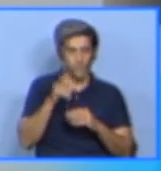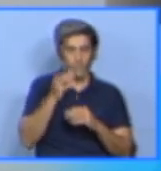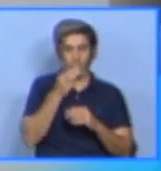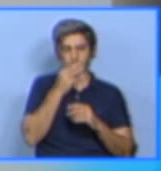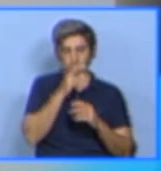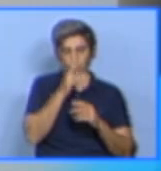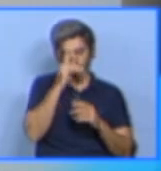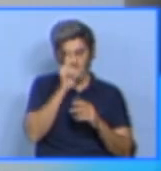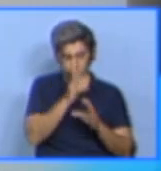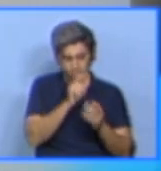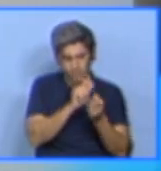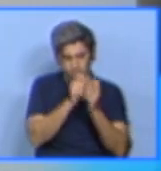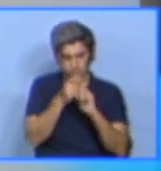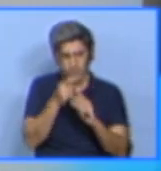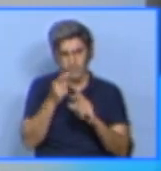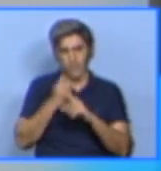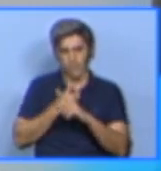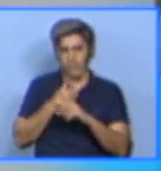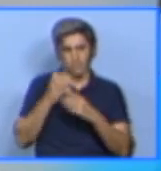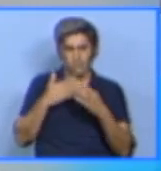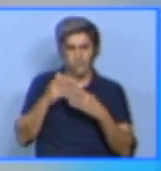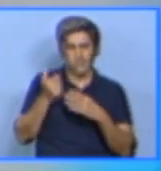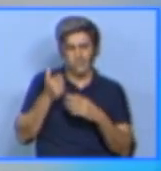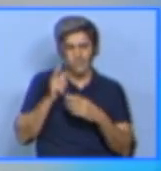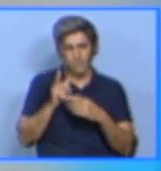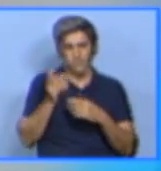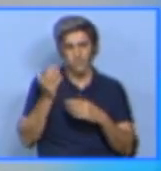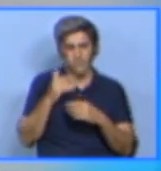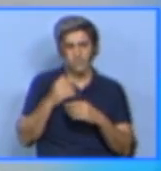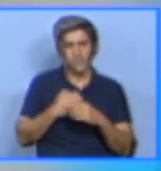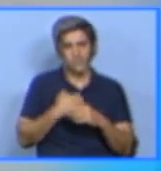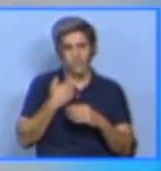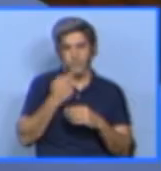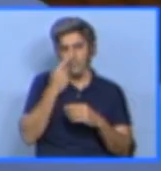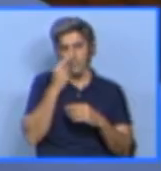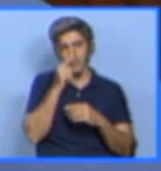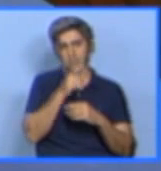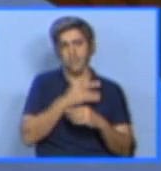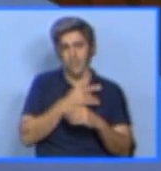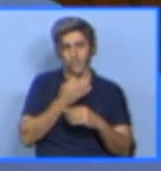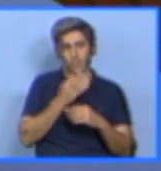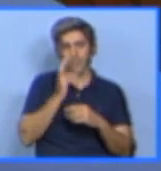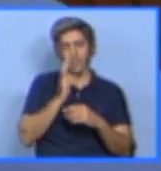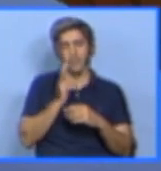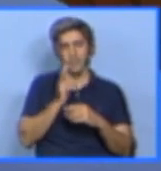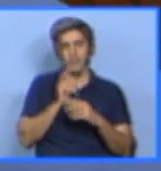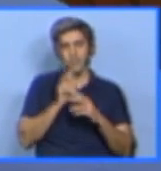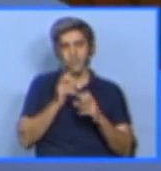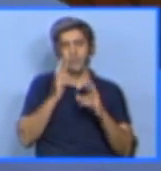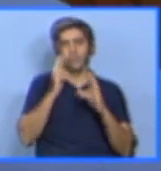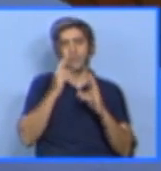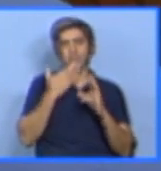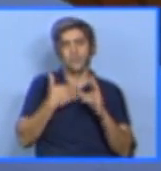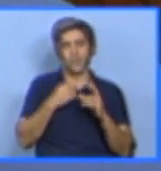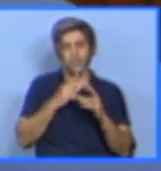conversão da Rússia, o facto de ser católico não interessava. Interessava era sentiu-se preferido e amado, foi, diz mesmo, motivo de esperança para